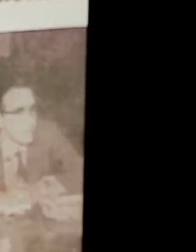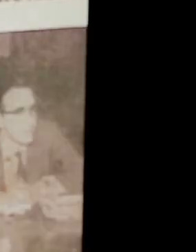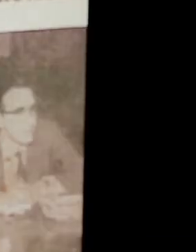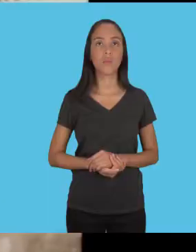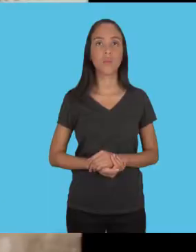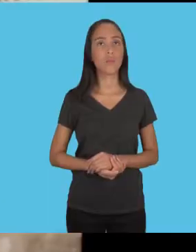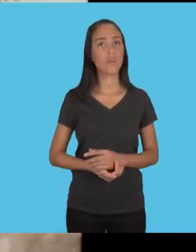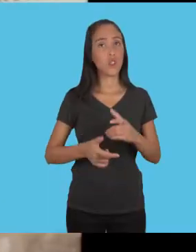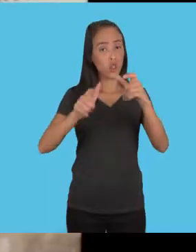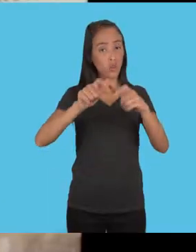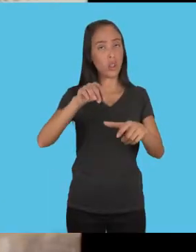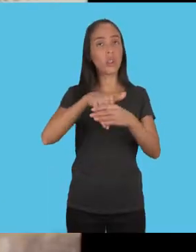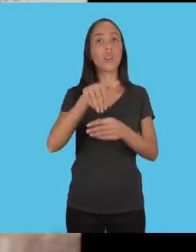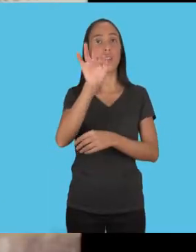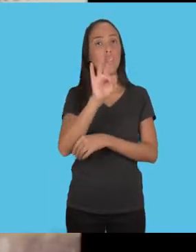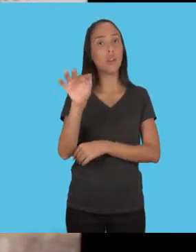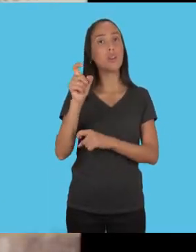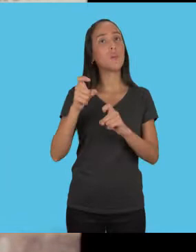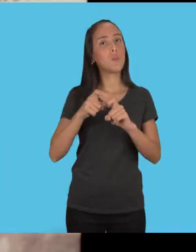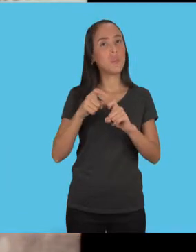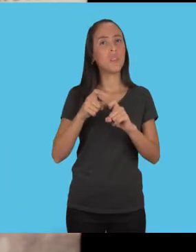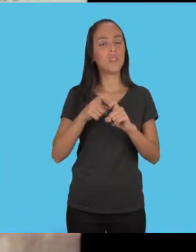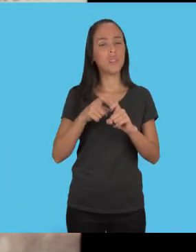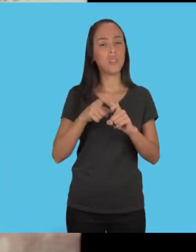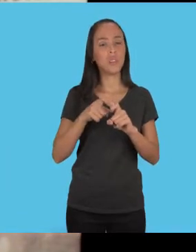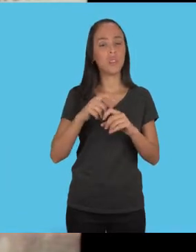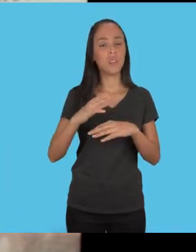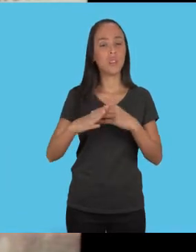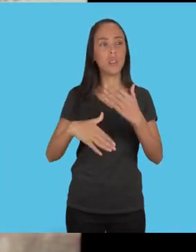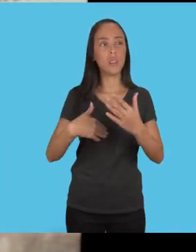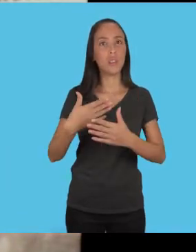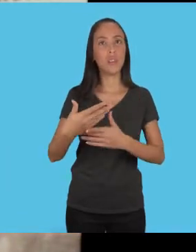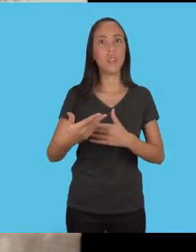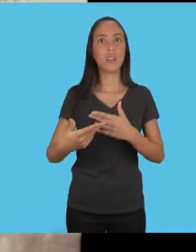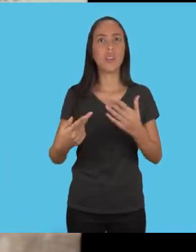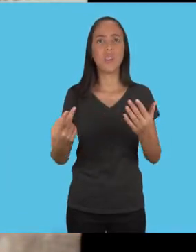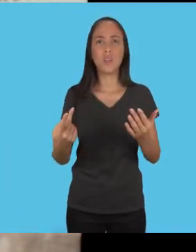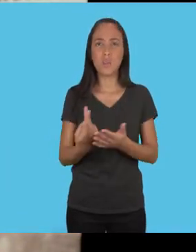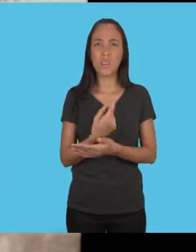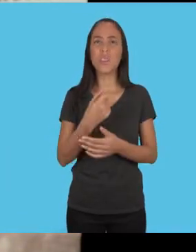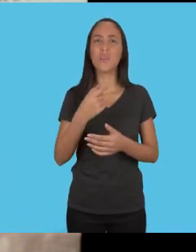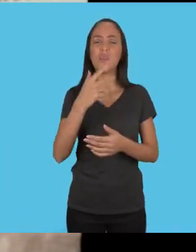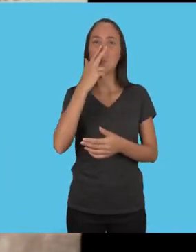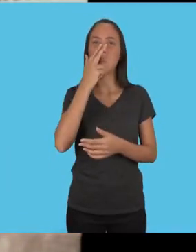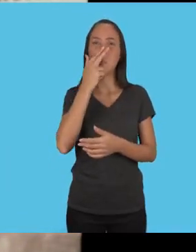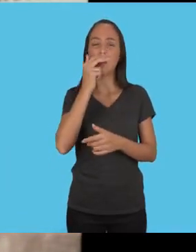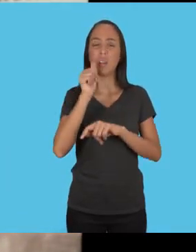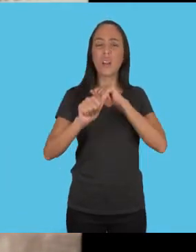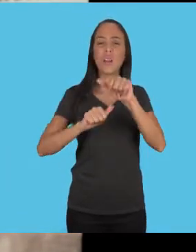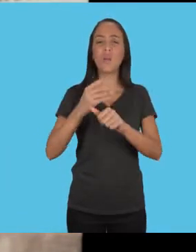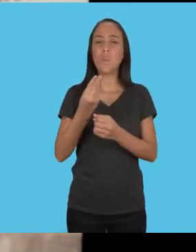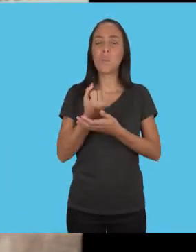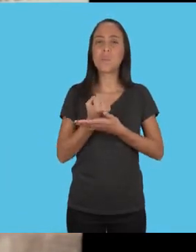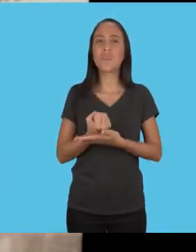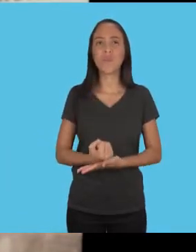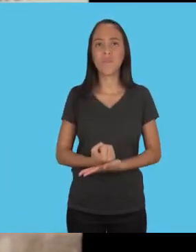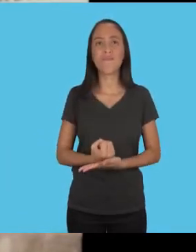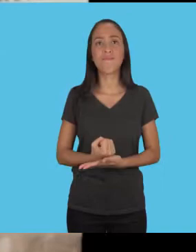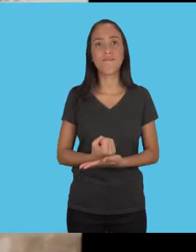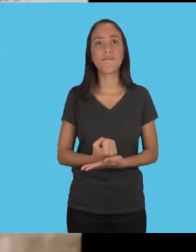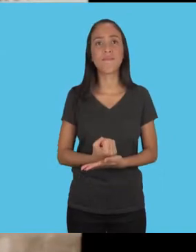O ambiente na Faculdade de Medicina realmente tornou-se muito pesado, né? Até que